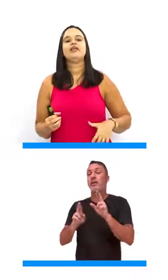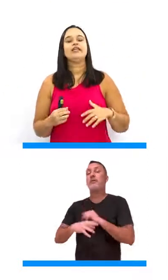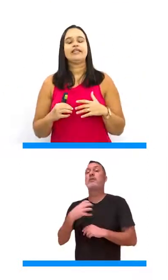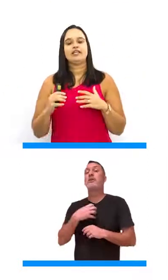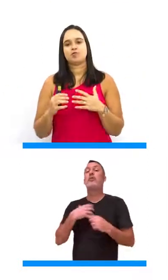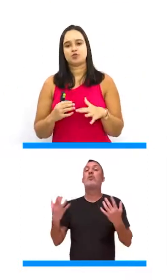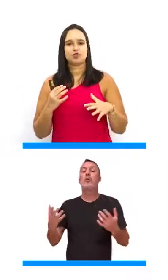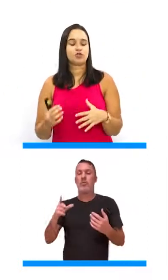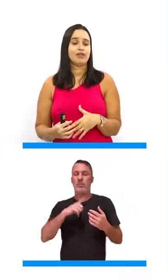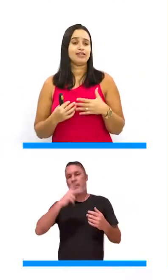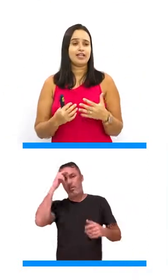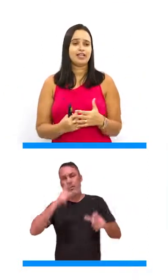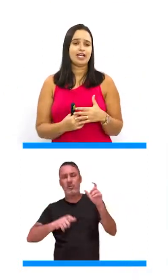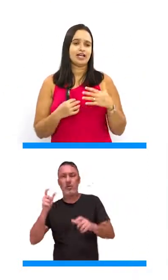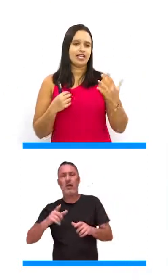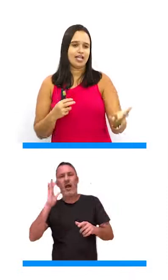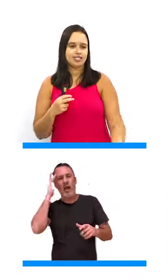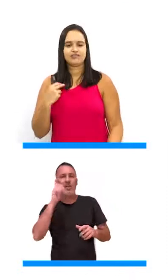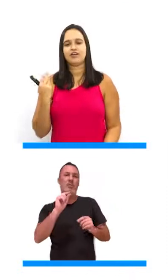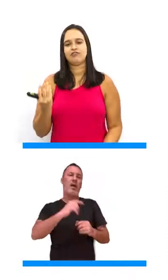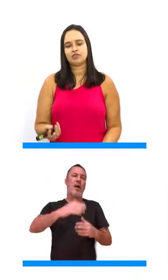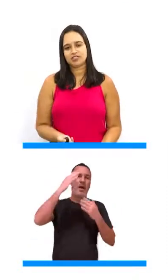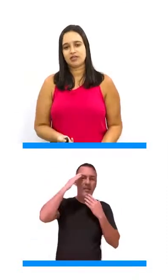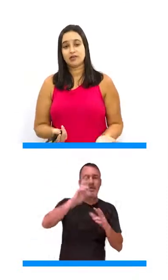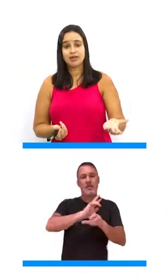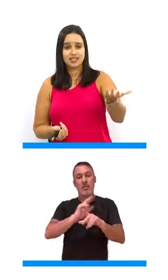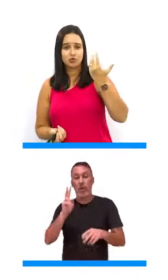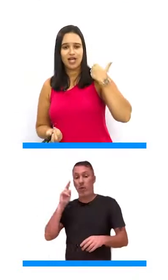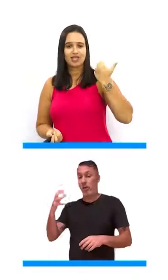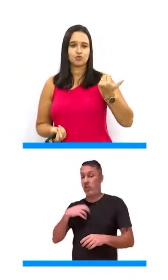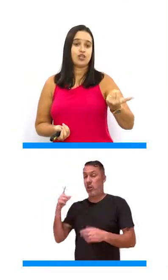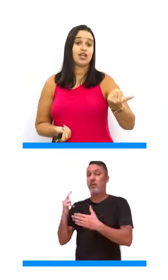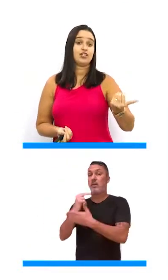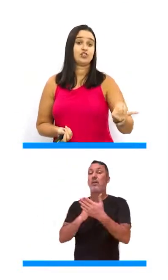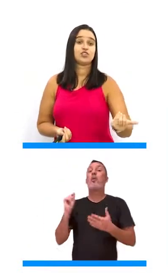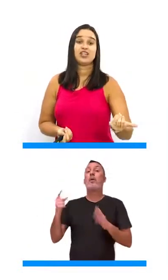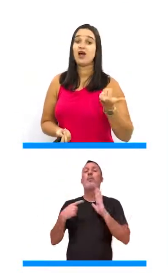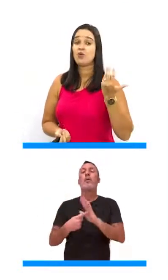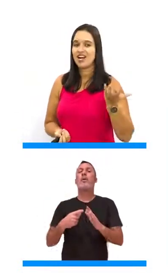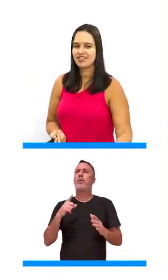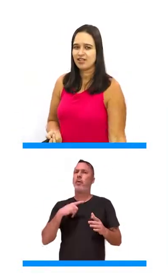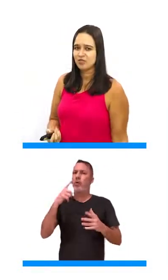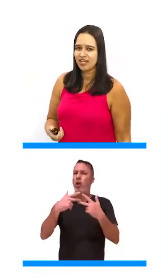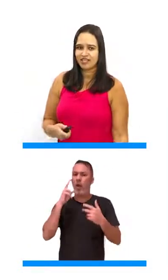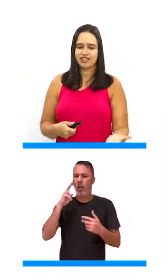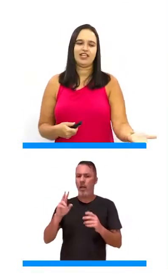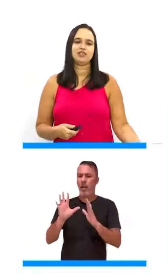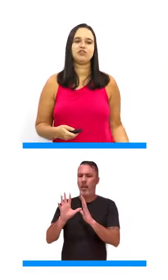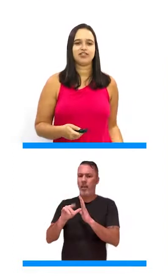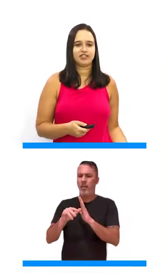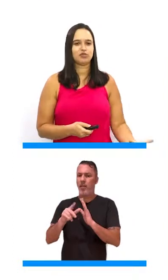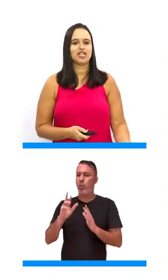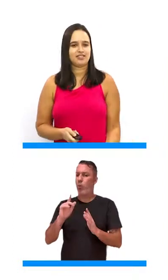né? Que as pessoas quando atendem, agradecem, falam voltem sempre. Mas aí no caso, ele disse ao ladrão, que é quem